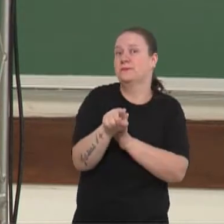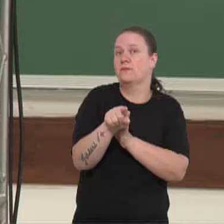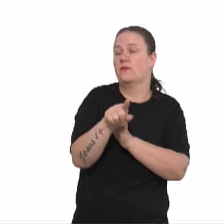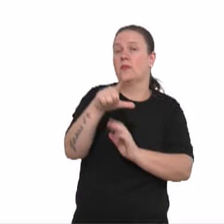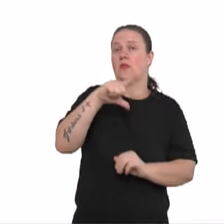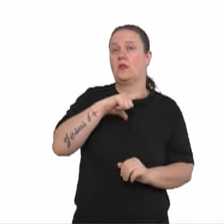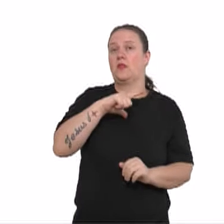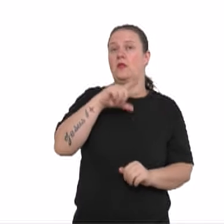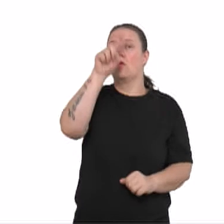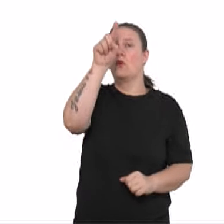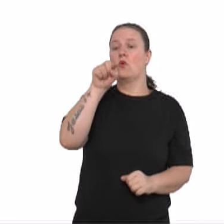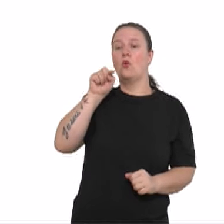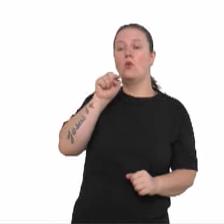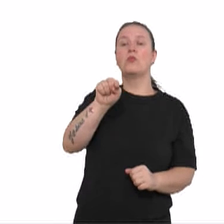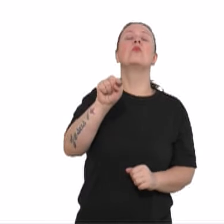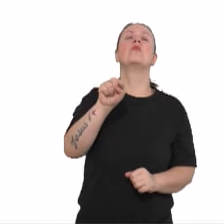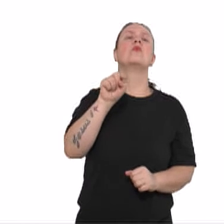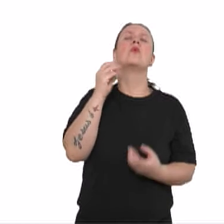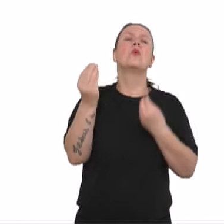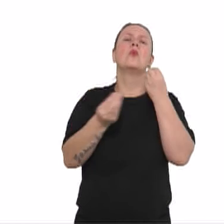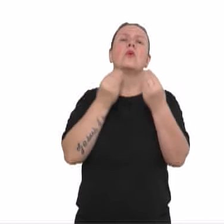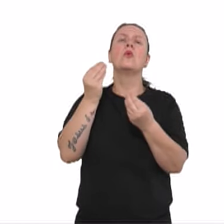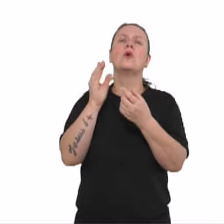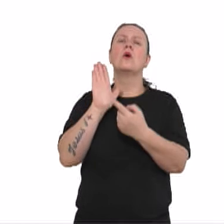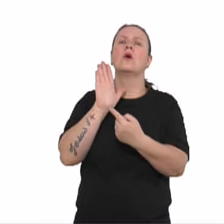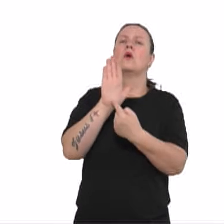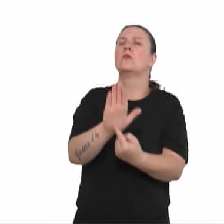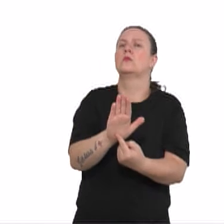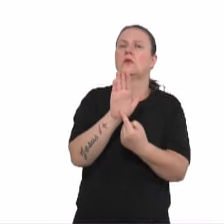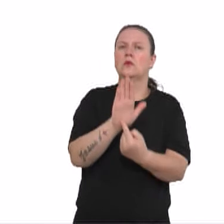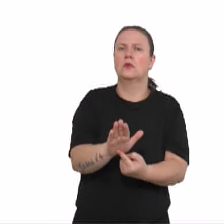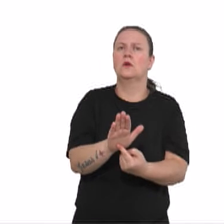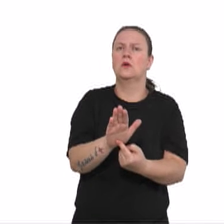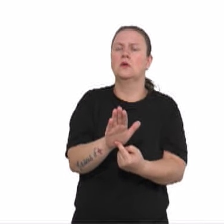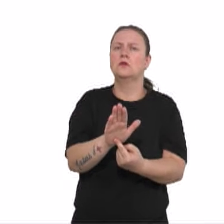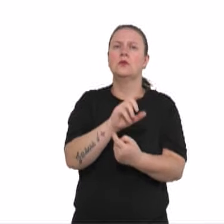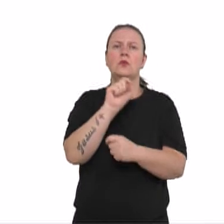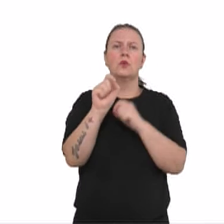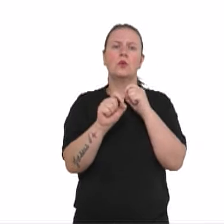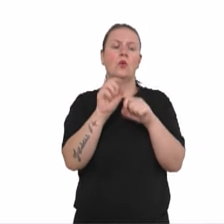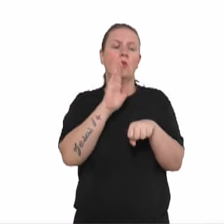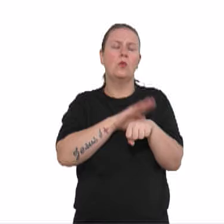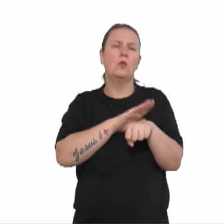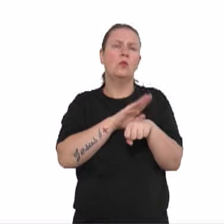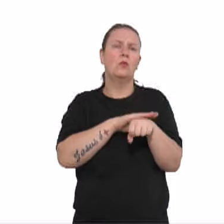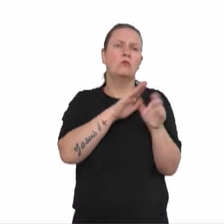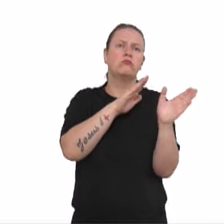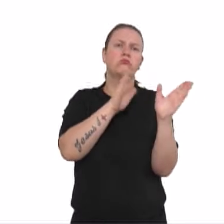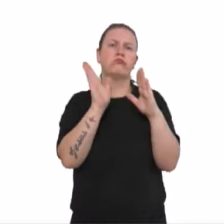de exclamação aparecem com mais frequência em quais momentos?